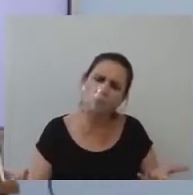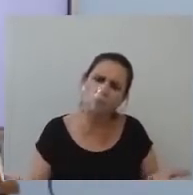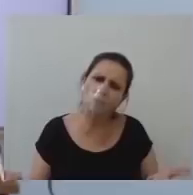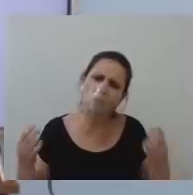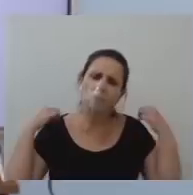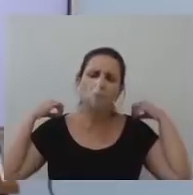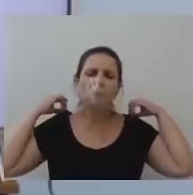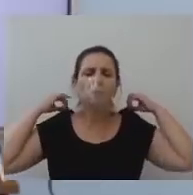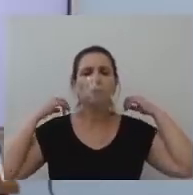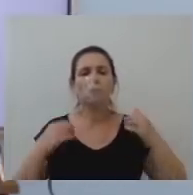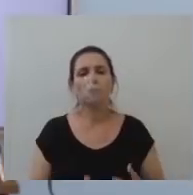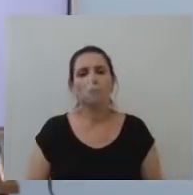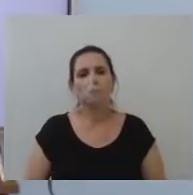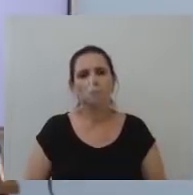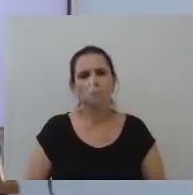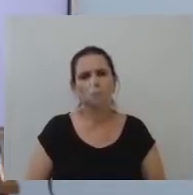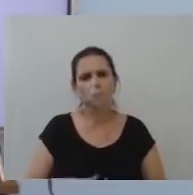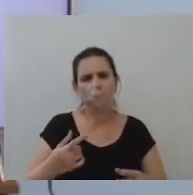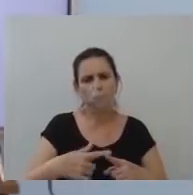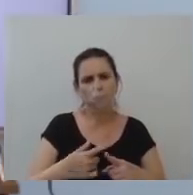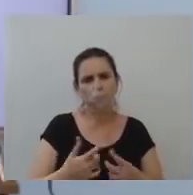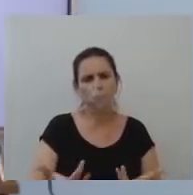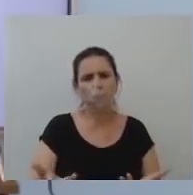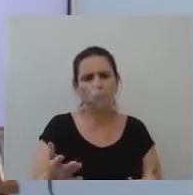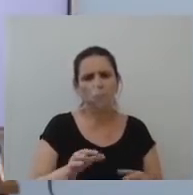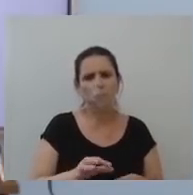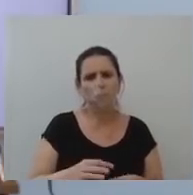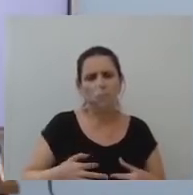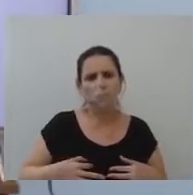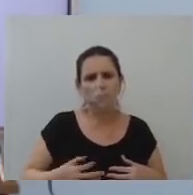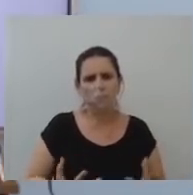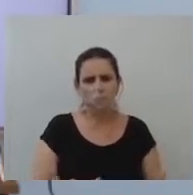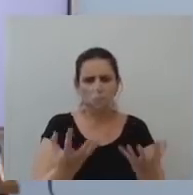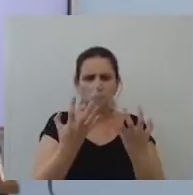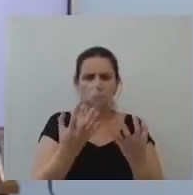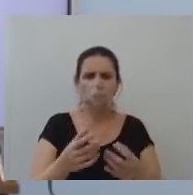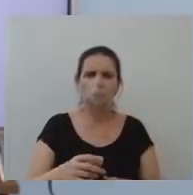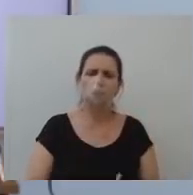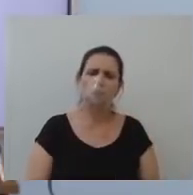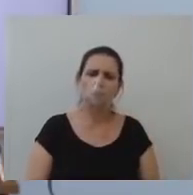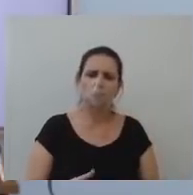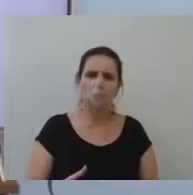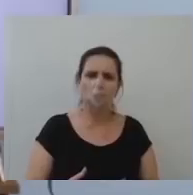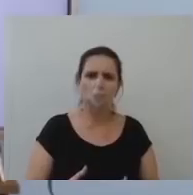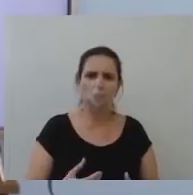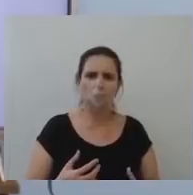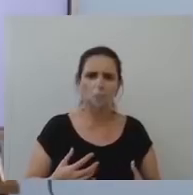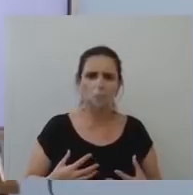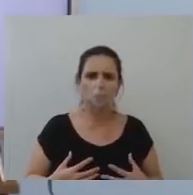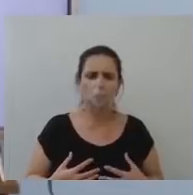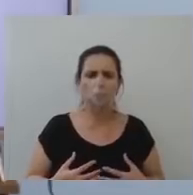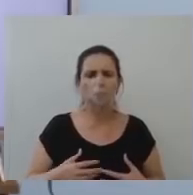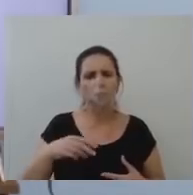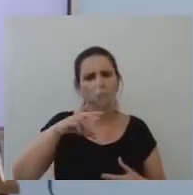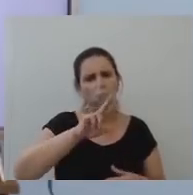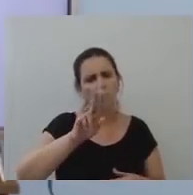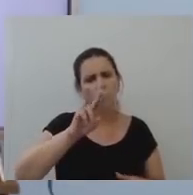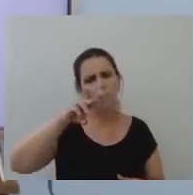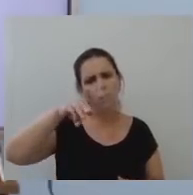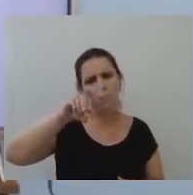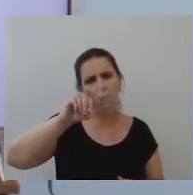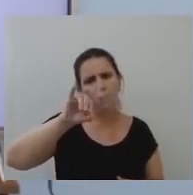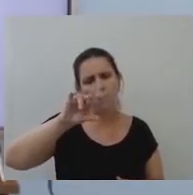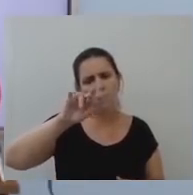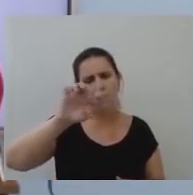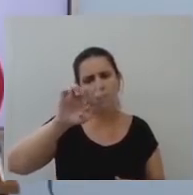Certo? Em design, de uma forma geral, existe um efeito bem interessante, que é o efeito Moiré. Ele é